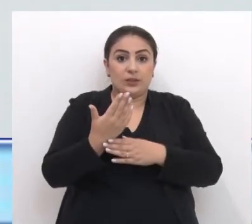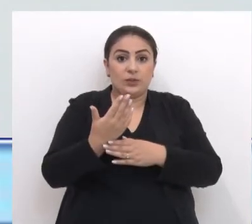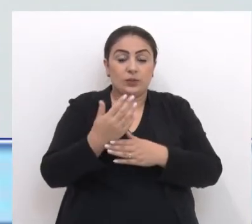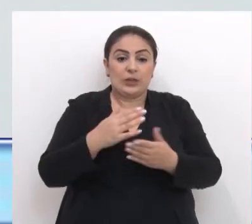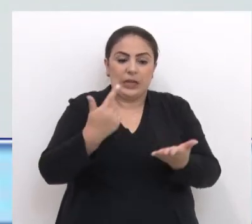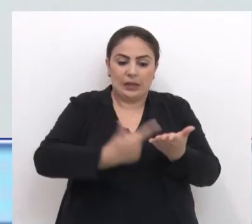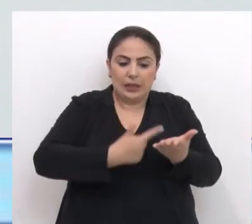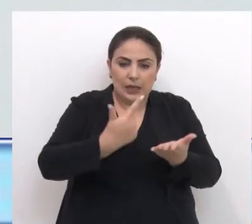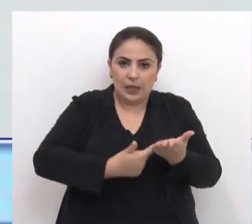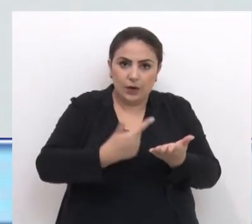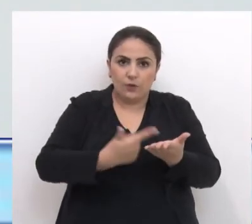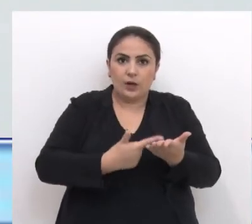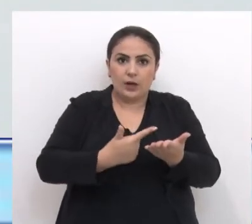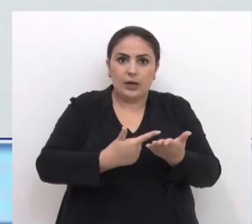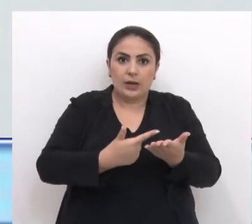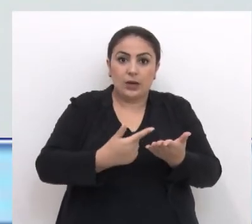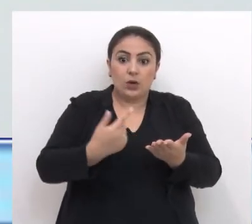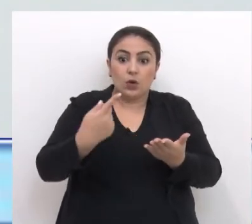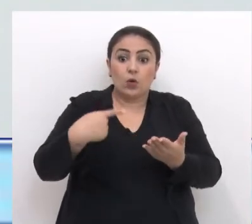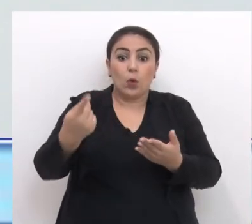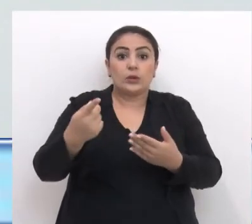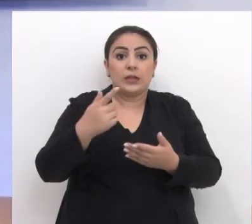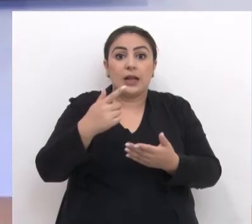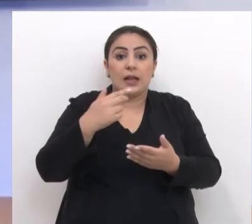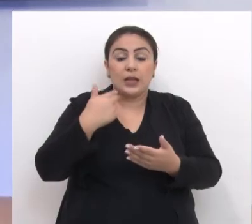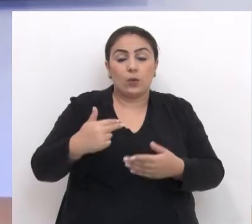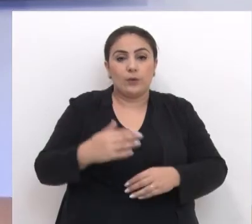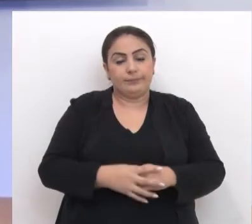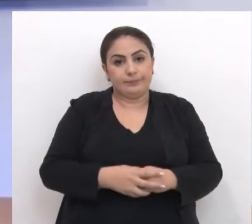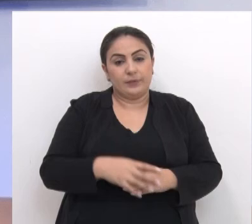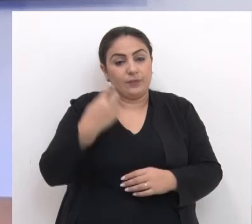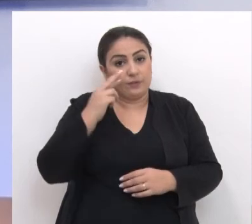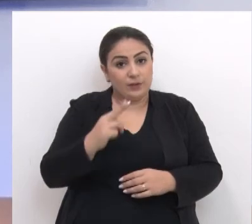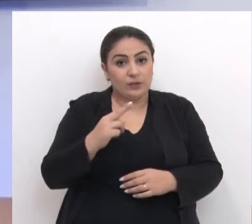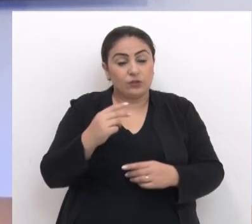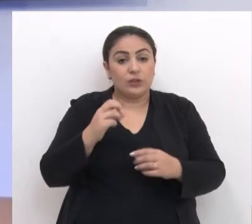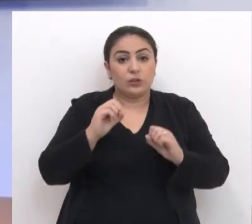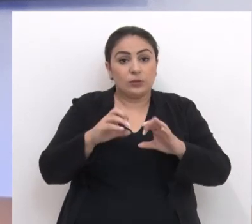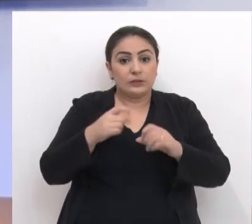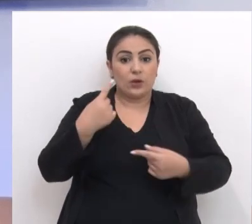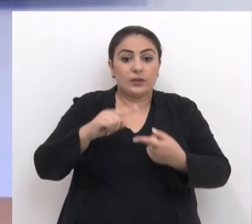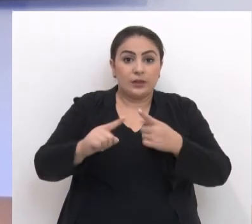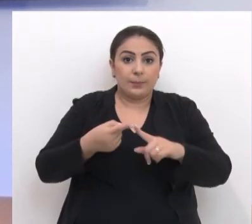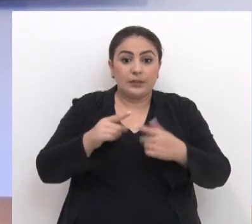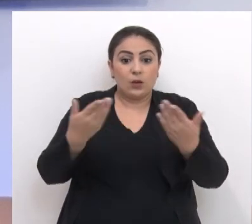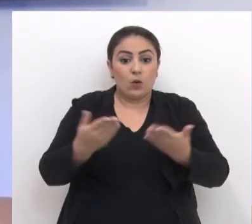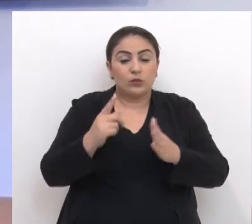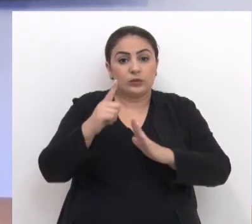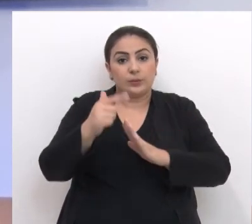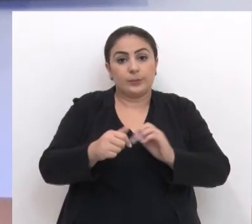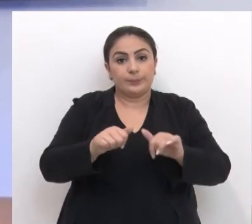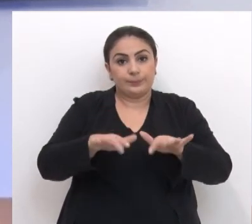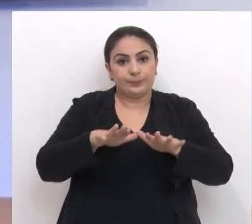em periódicos em língua estrangeira. Assista ao Educação e Debate hoje,